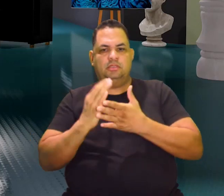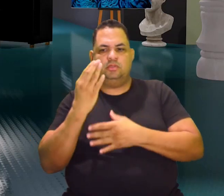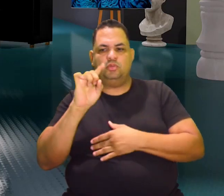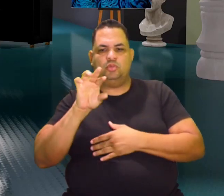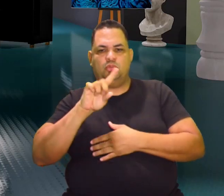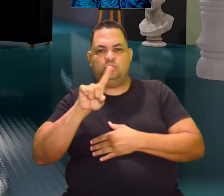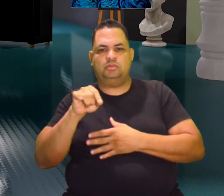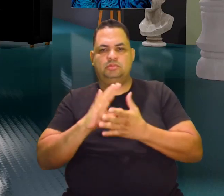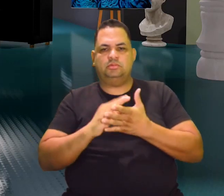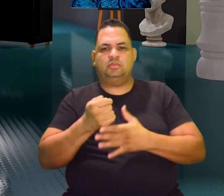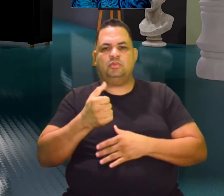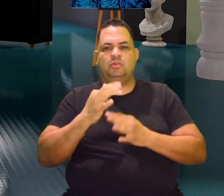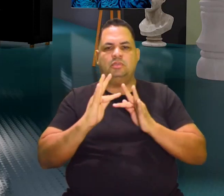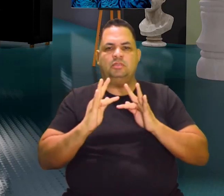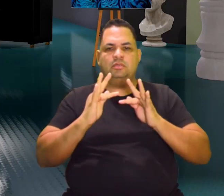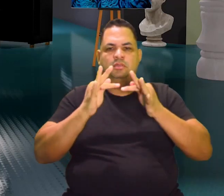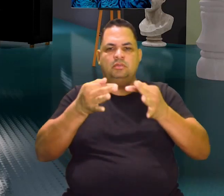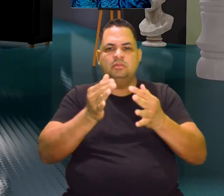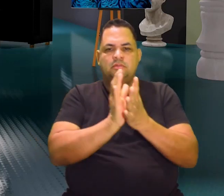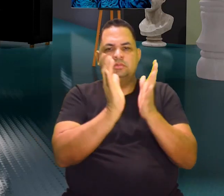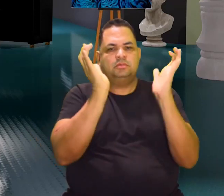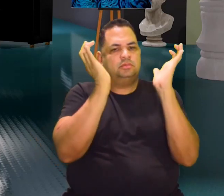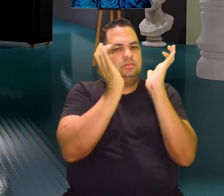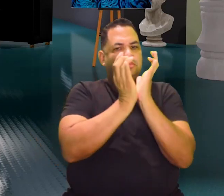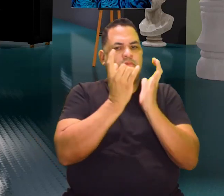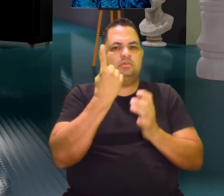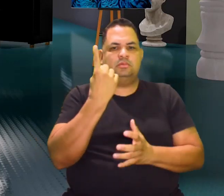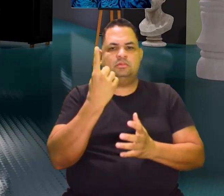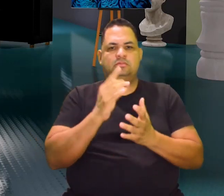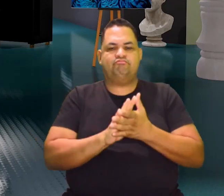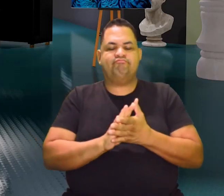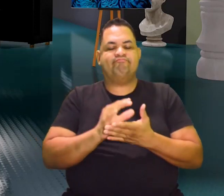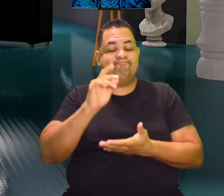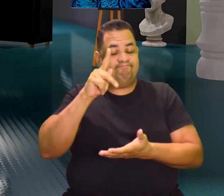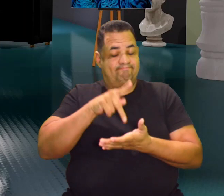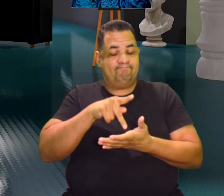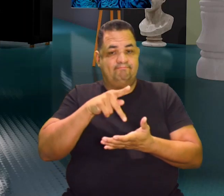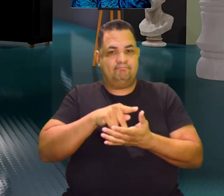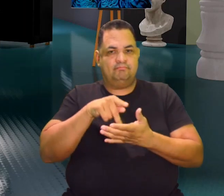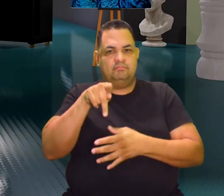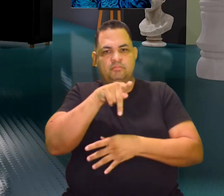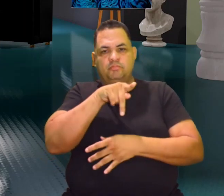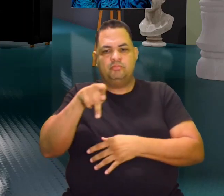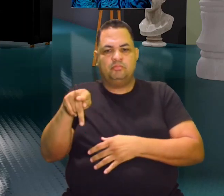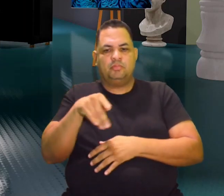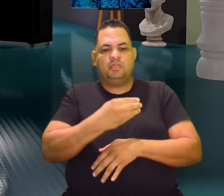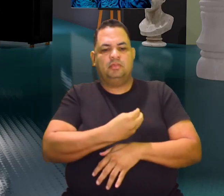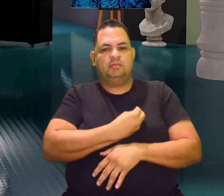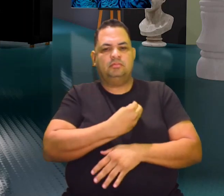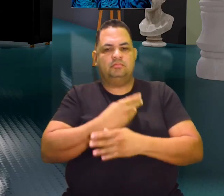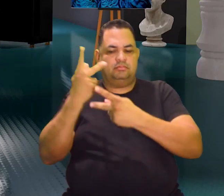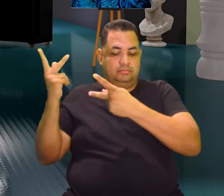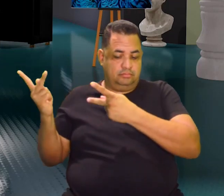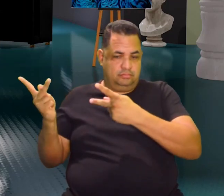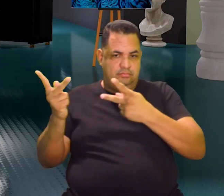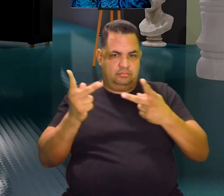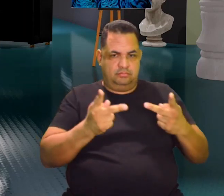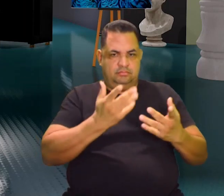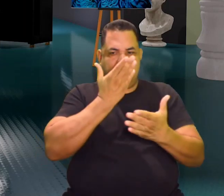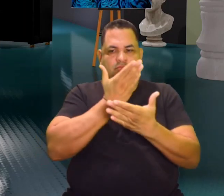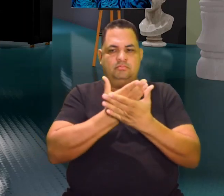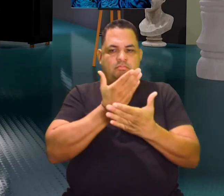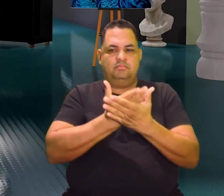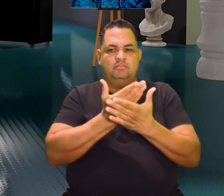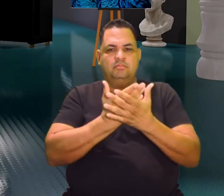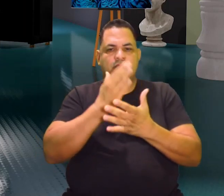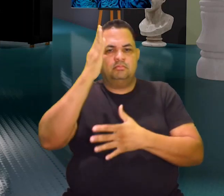quase finalizando a unidade 1. Isso mesmo, professor presencial, bem-vindo à nossa aula. Sei